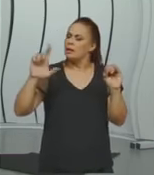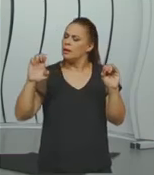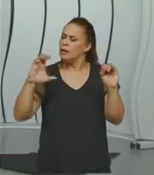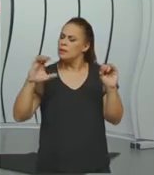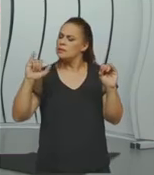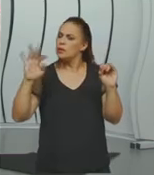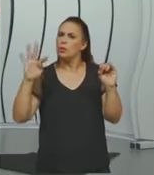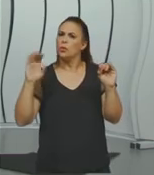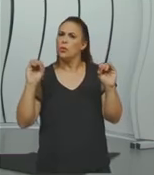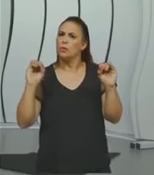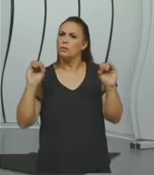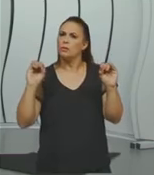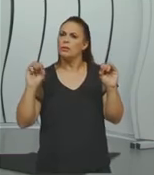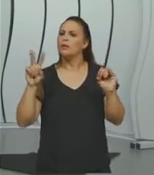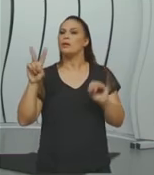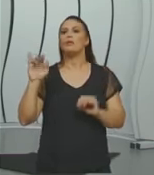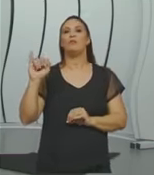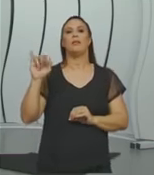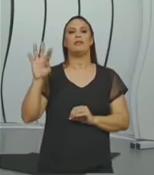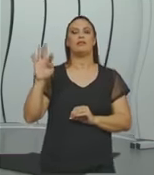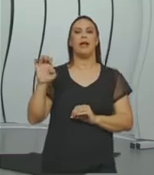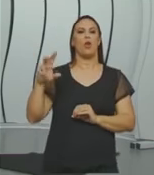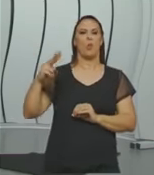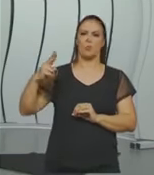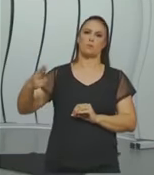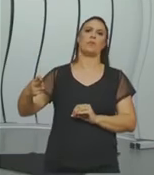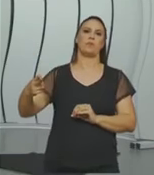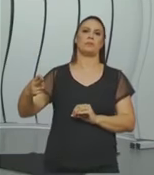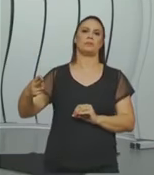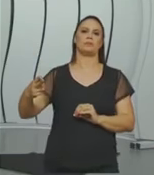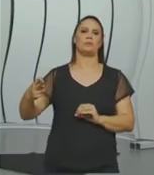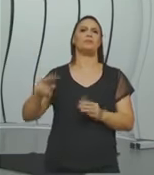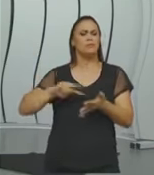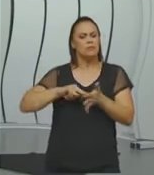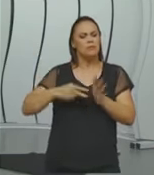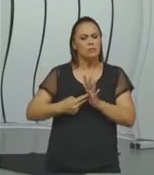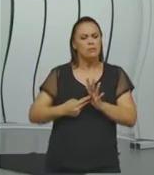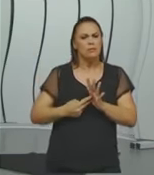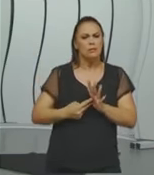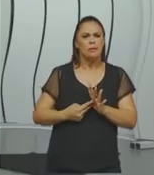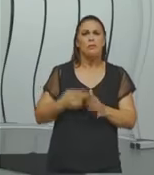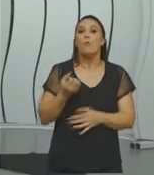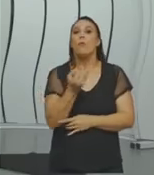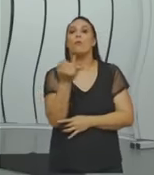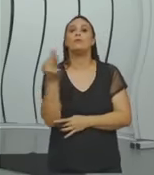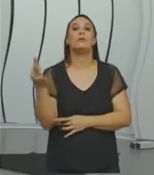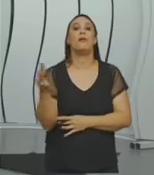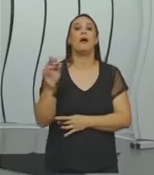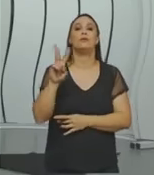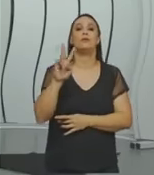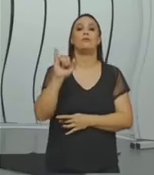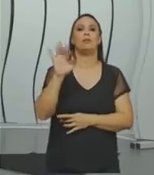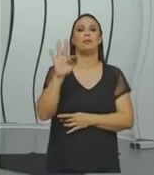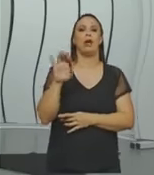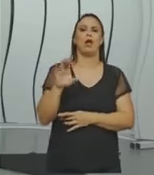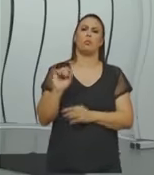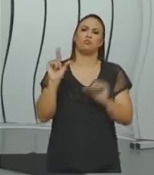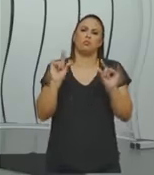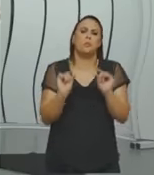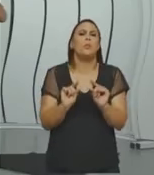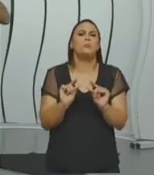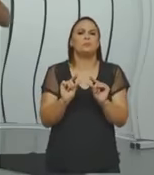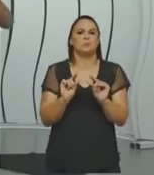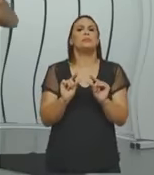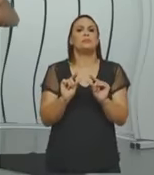esses ovos, então, eles possuem pouco vitelo, e o vitelo, ele vai ser distribuído